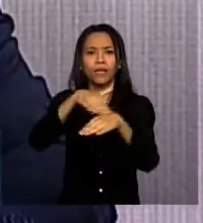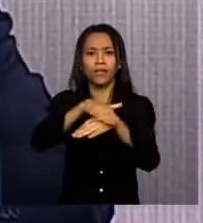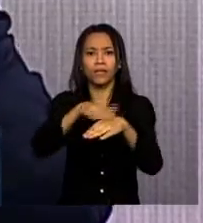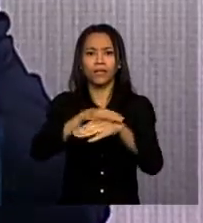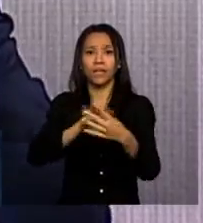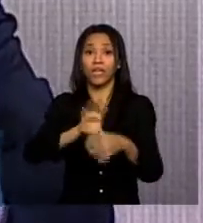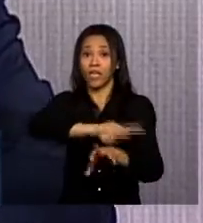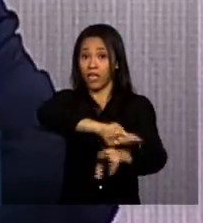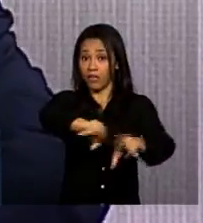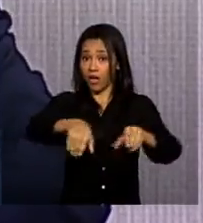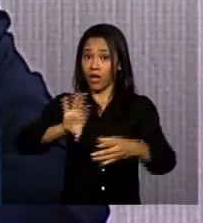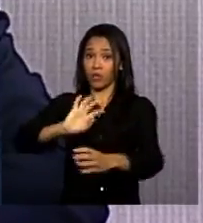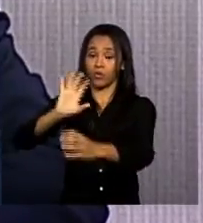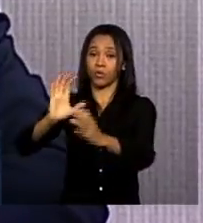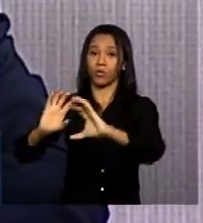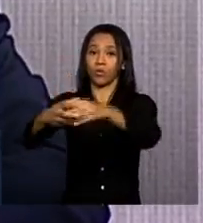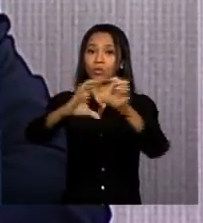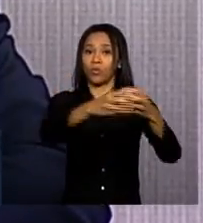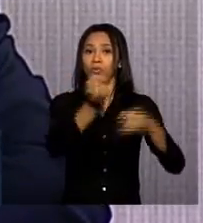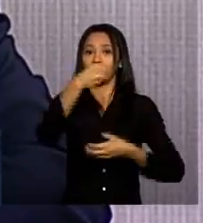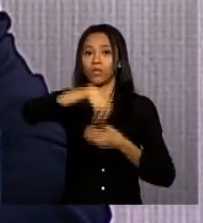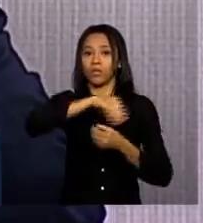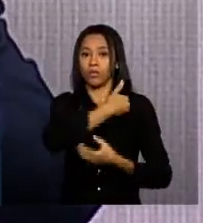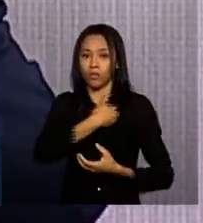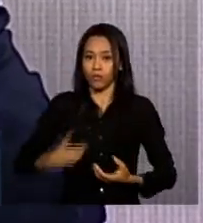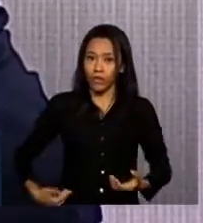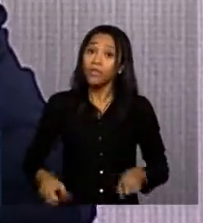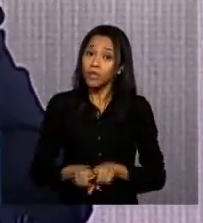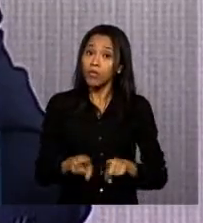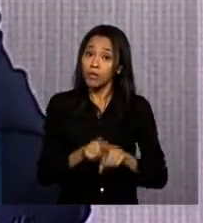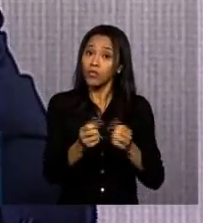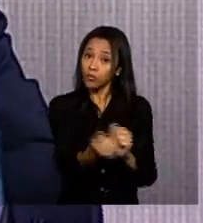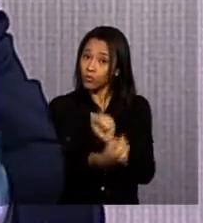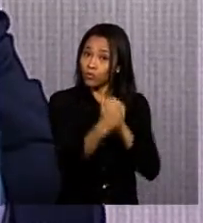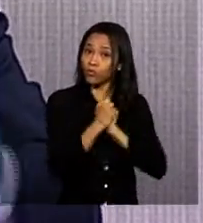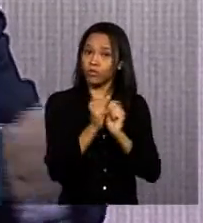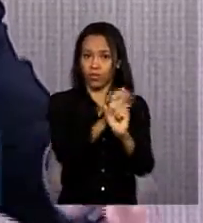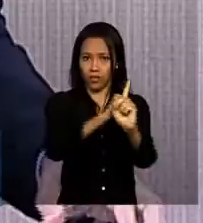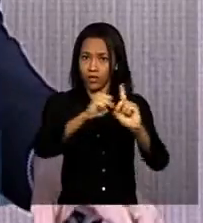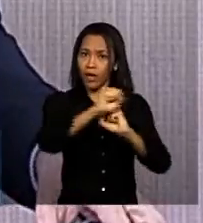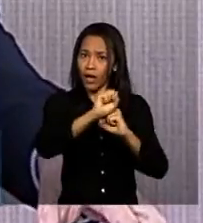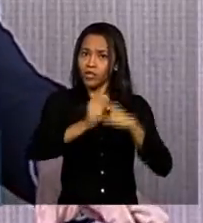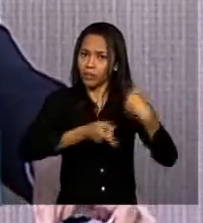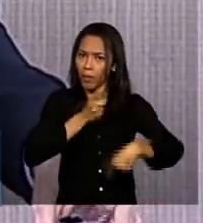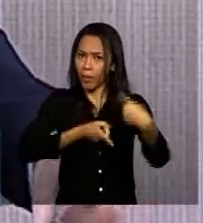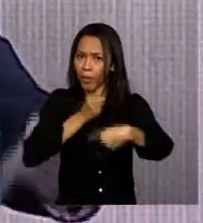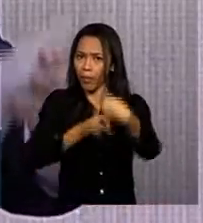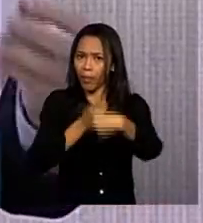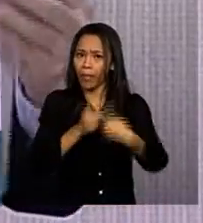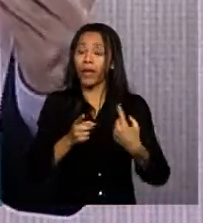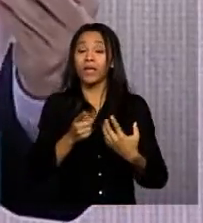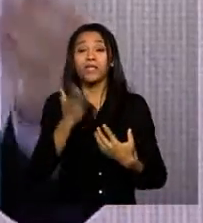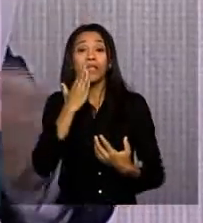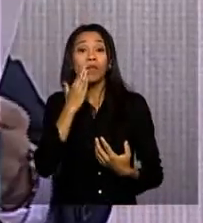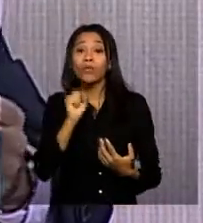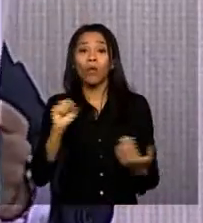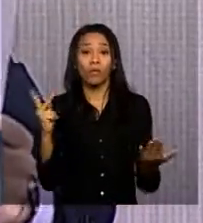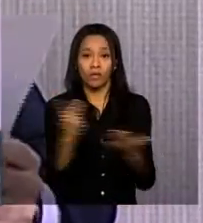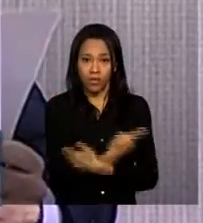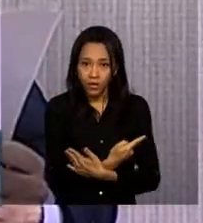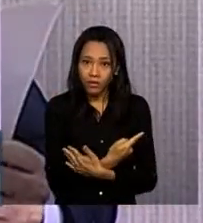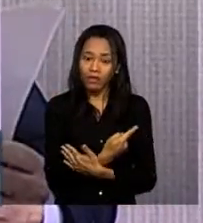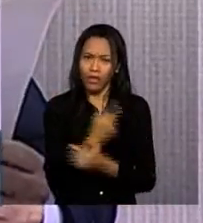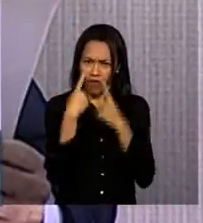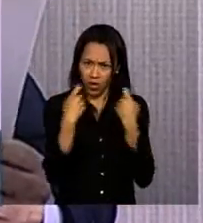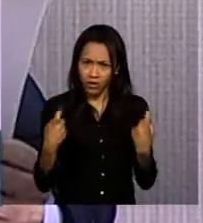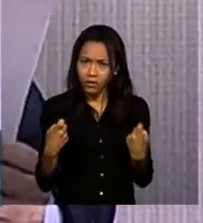de governo e a própria sociedade civil, acompanhar esses casos de violência, ela vai ser muito mais qualificada à medida que nós